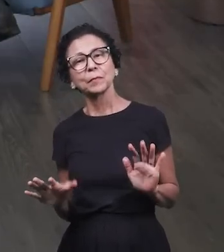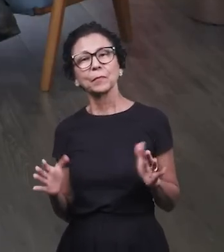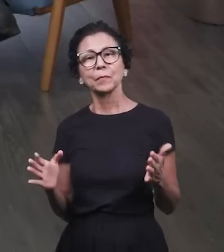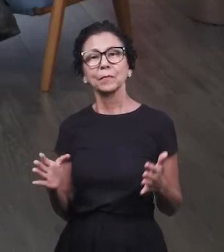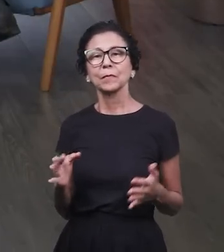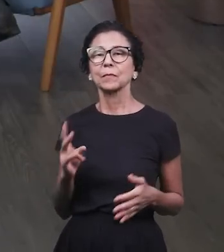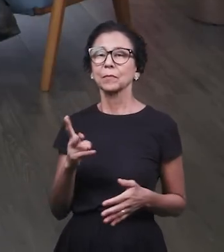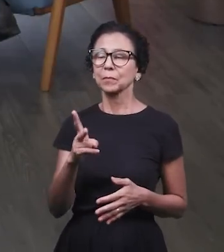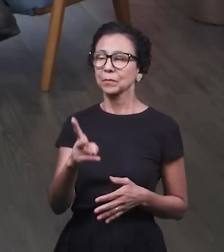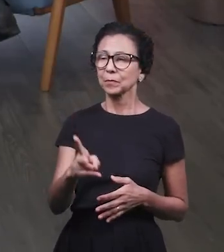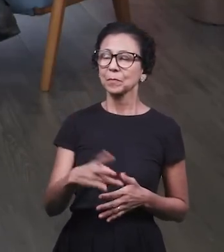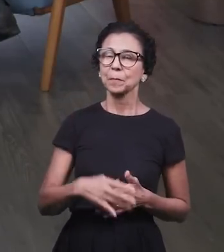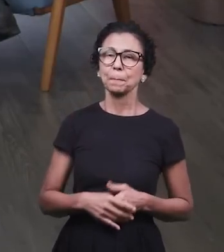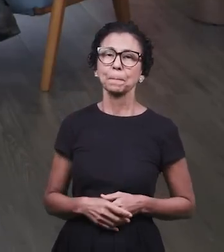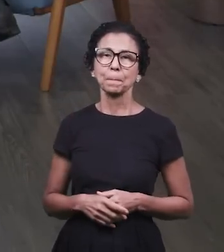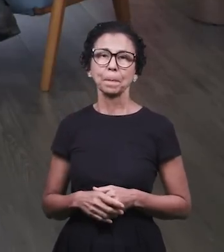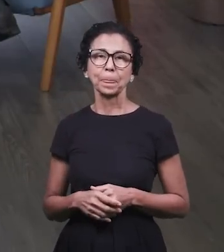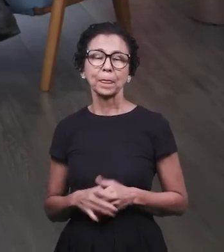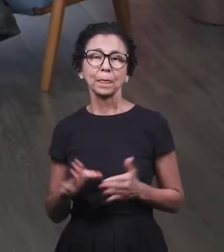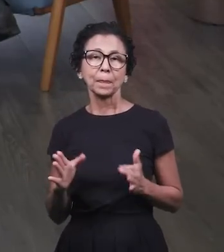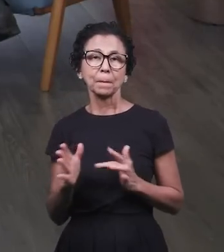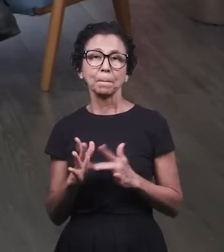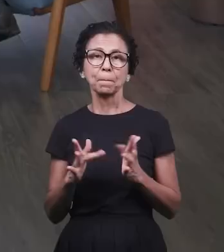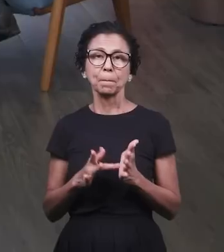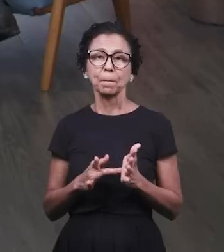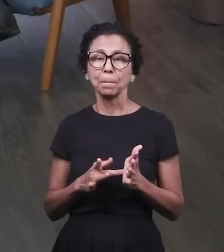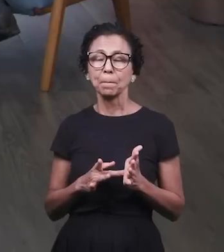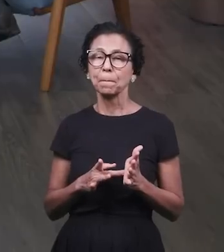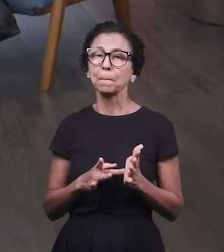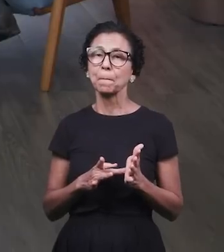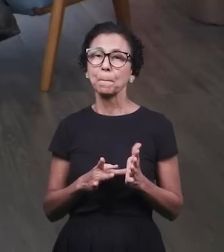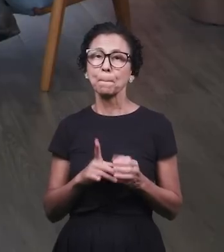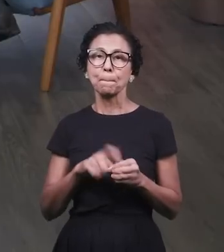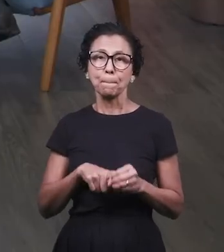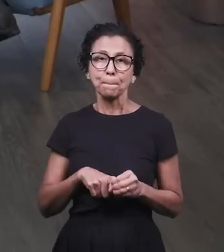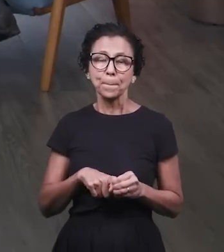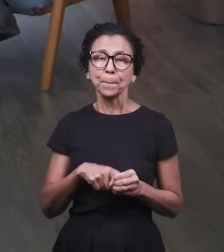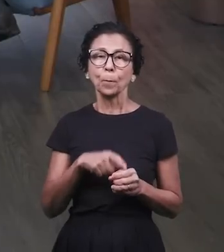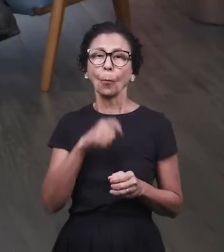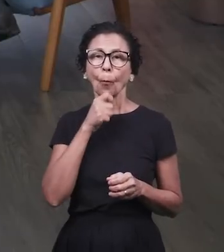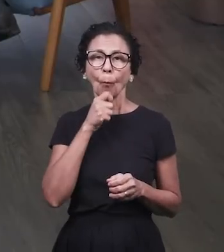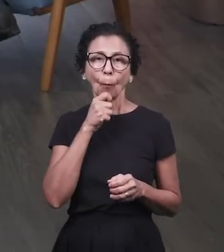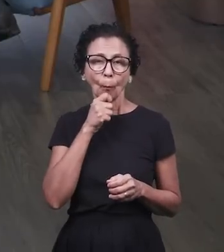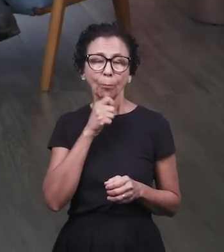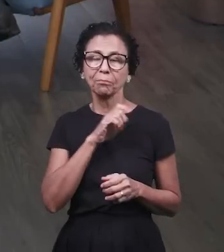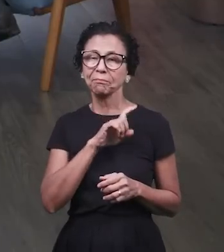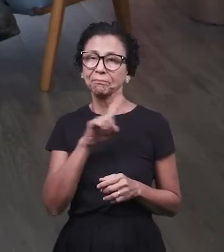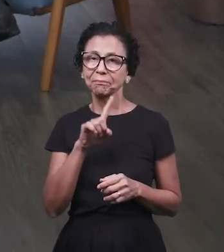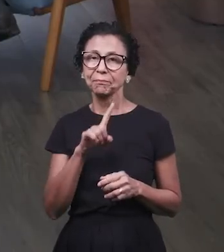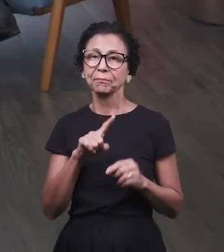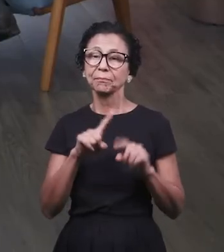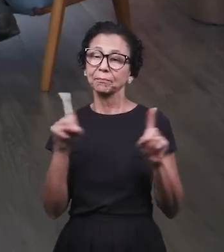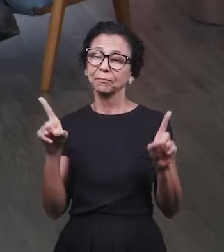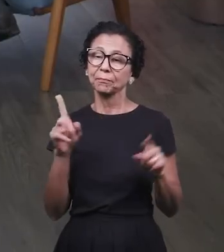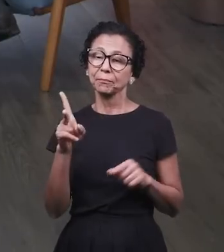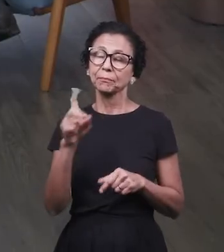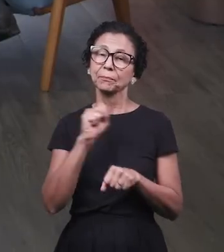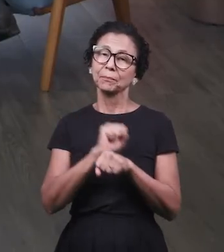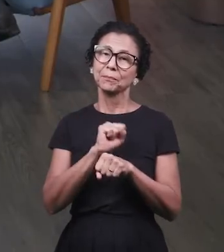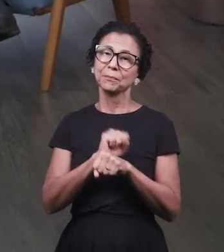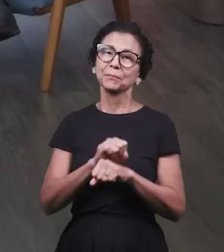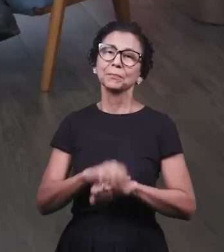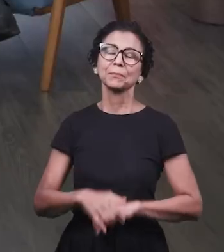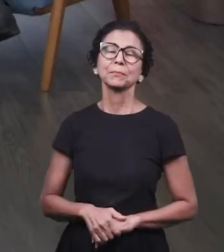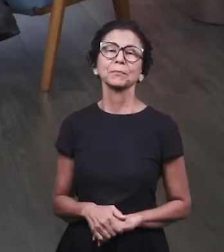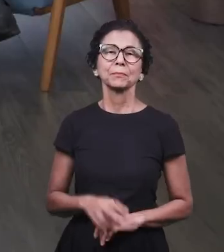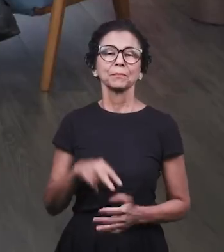a carreira prossegue. E ele tem que guardar a fé, não olhando para mais nada, a não ser para o Senhor. E